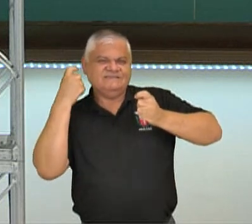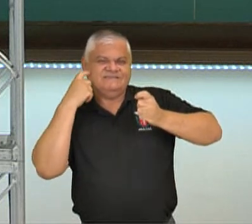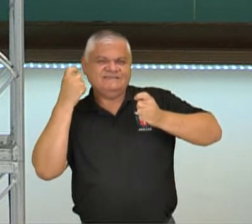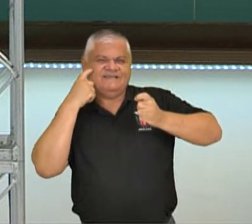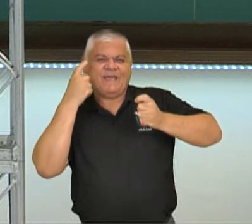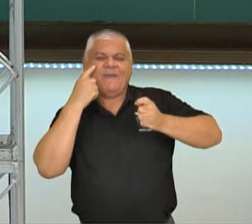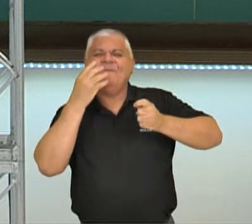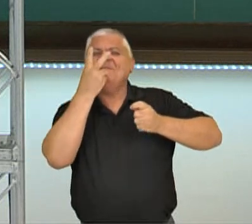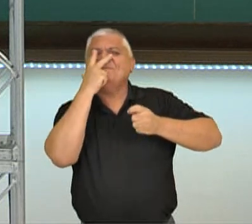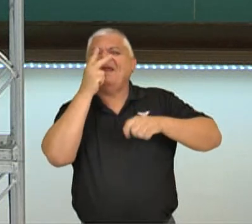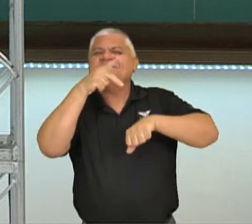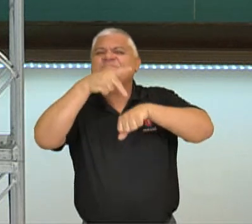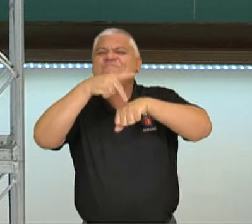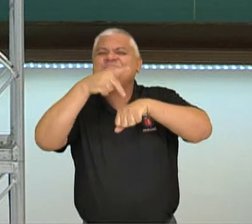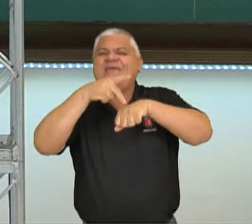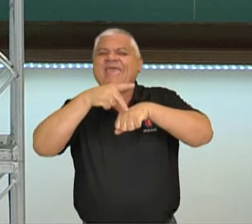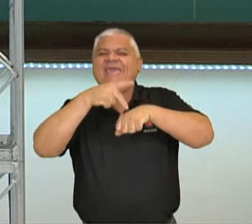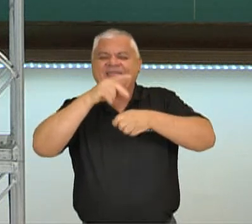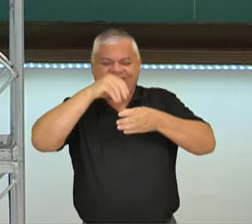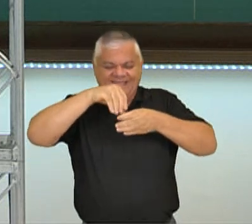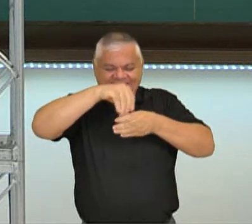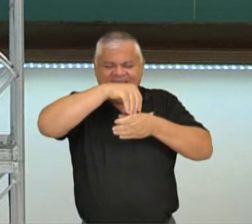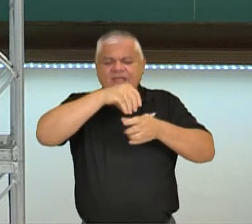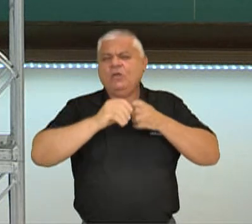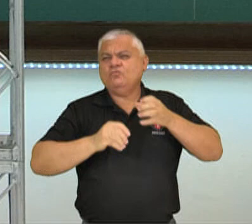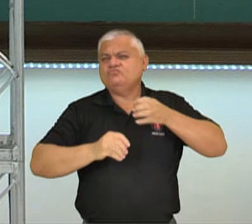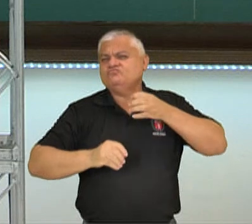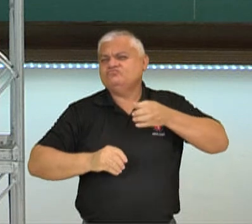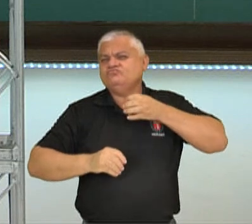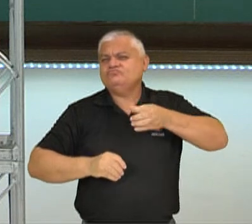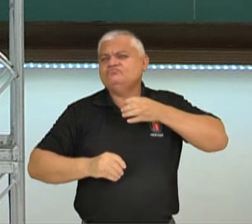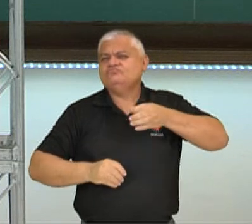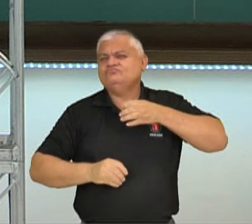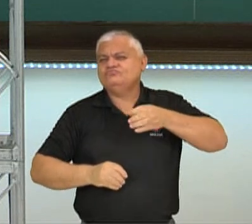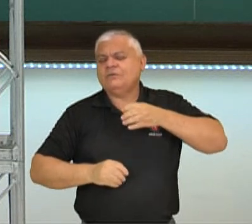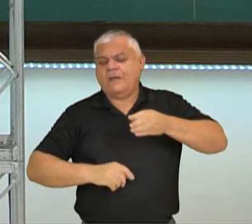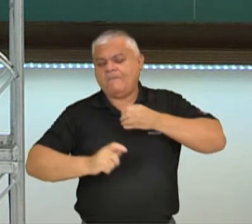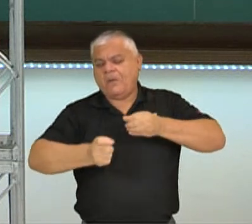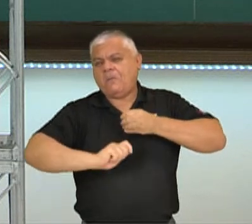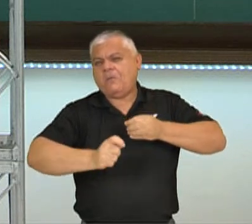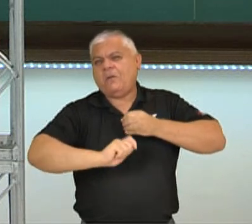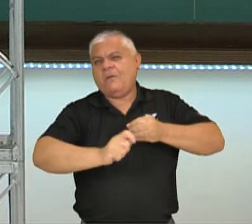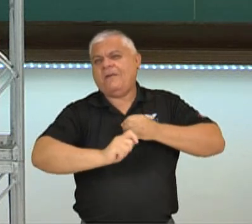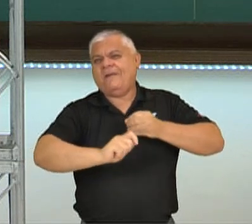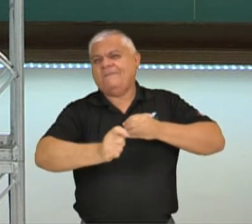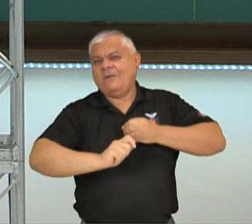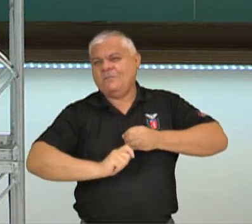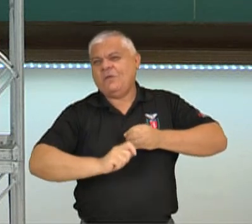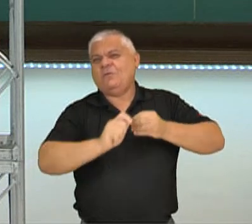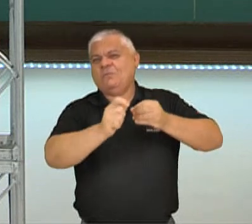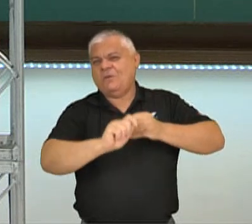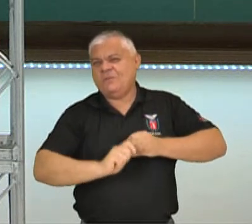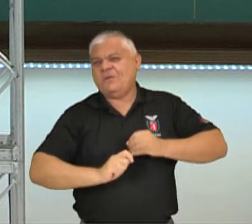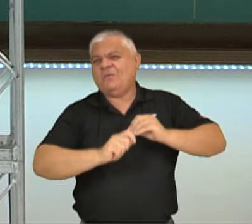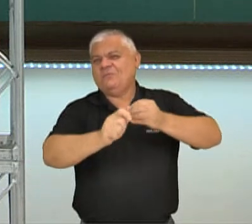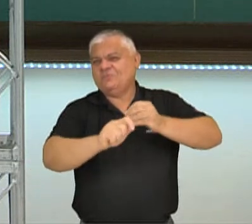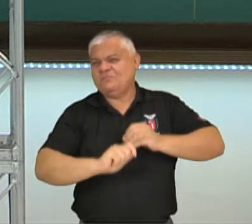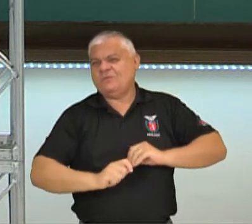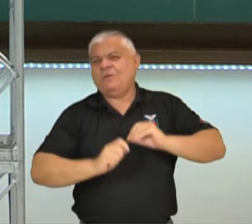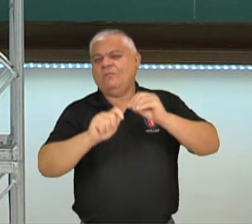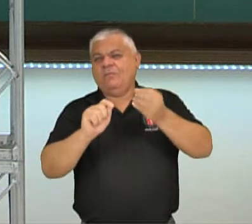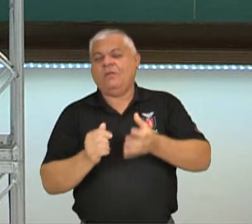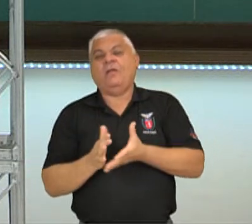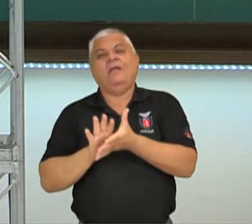a batida do berimbau, tá? Porque ele movimenta junto com a baqueta do berimbau. E agora